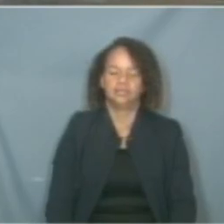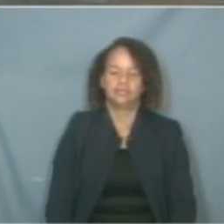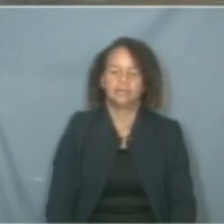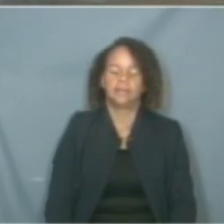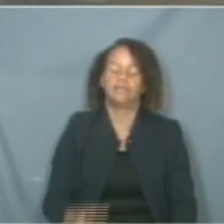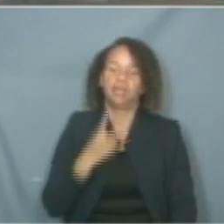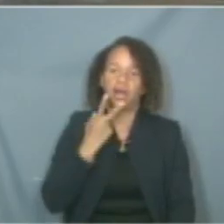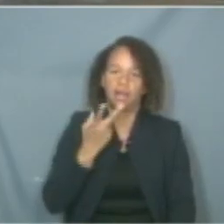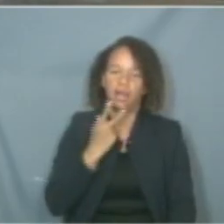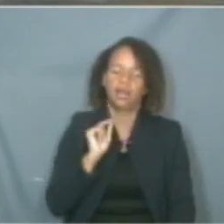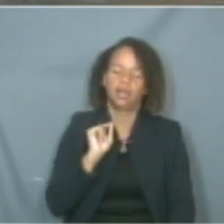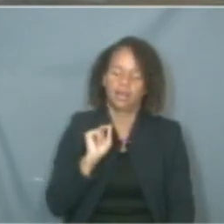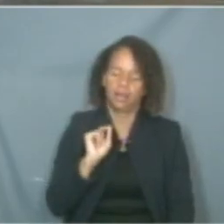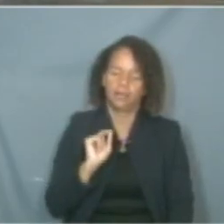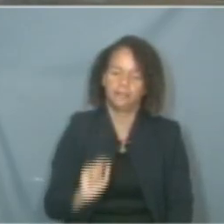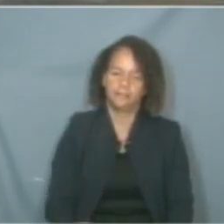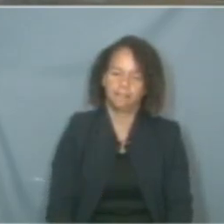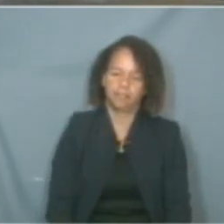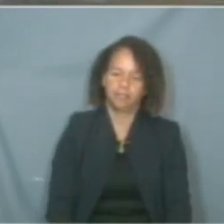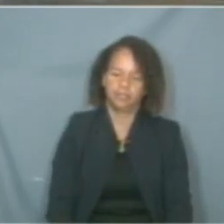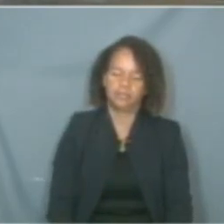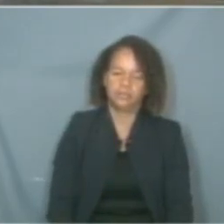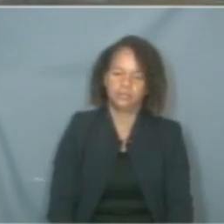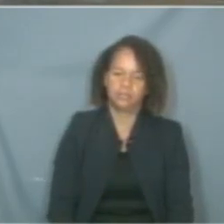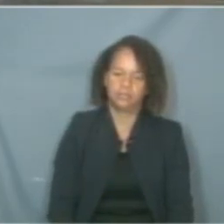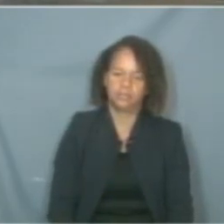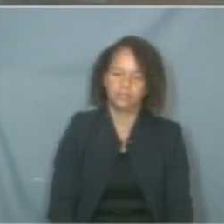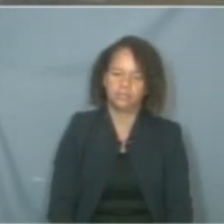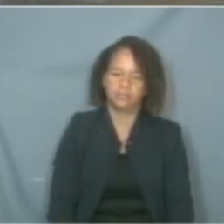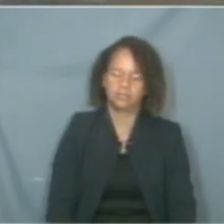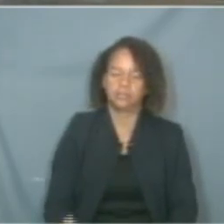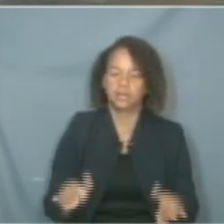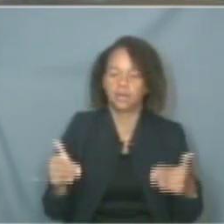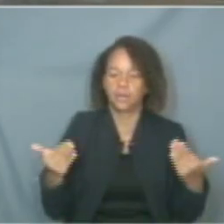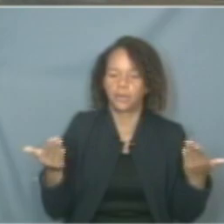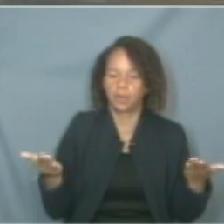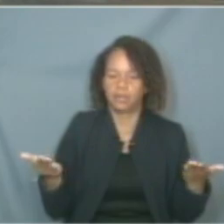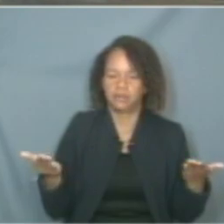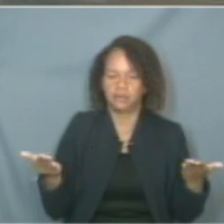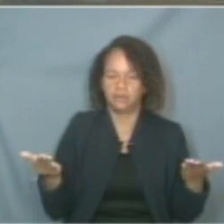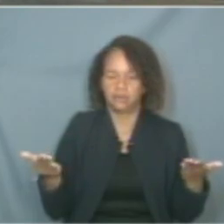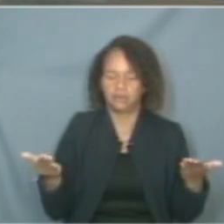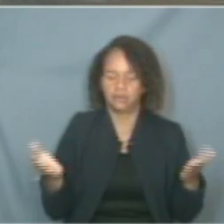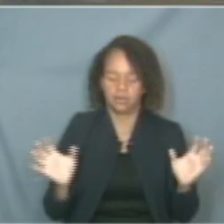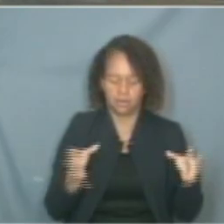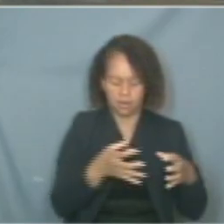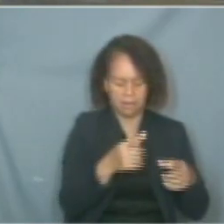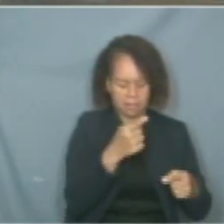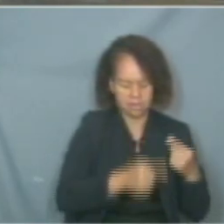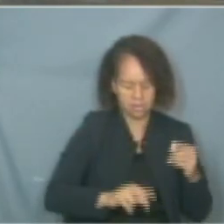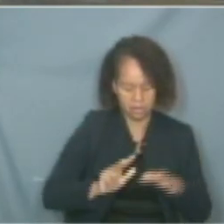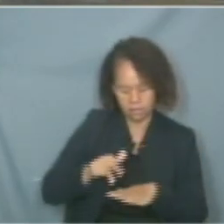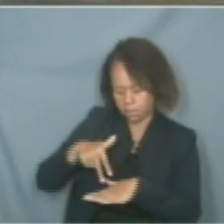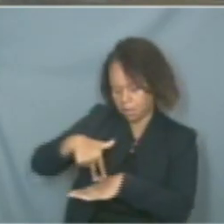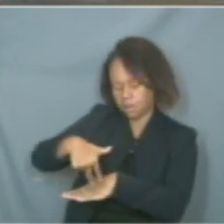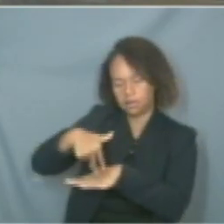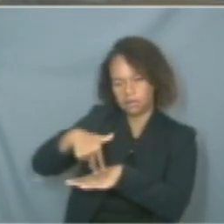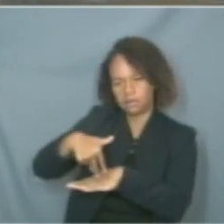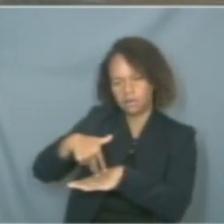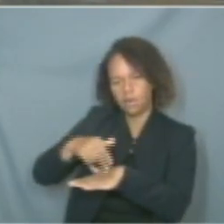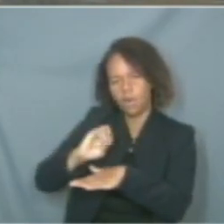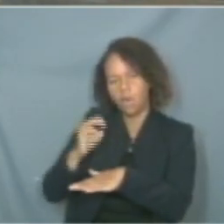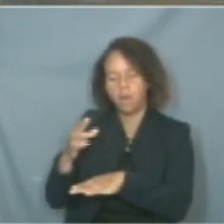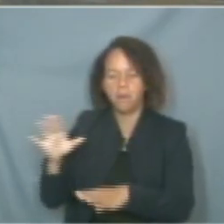queria dizer que quando a oposição sobe aqui ou vai